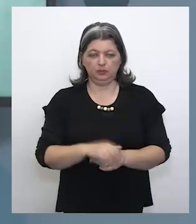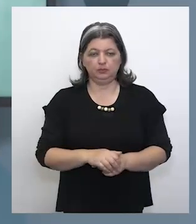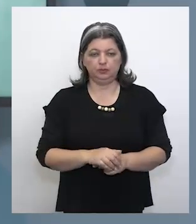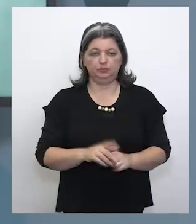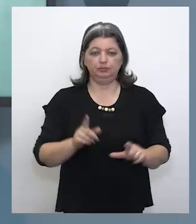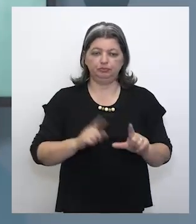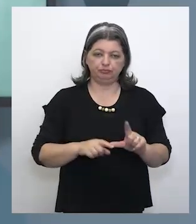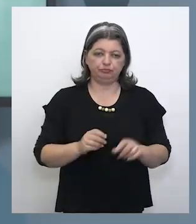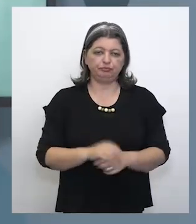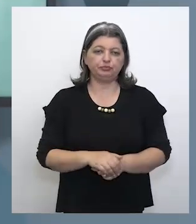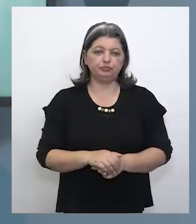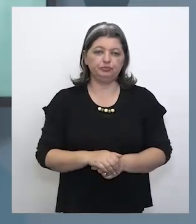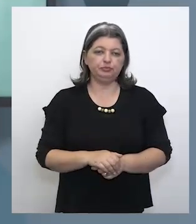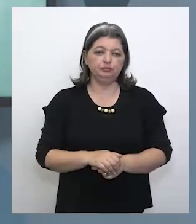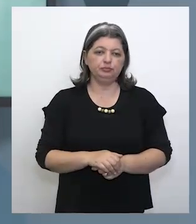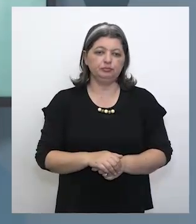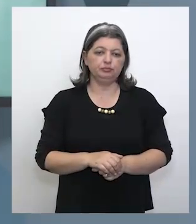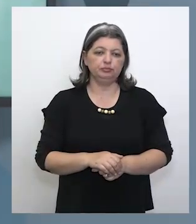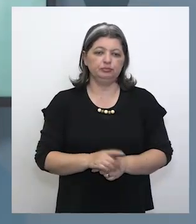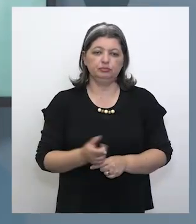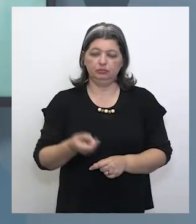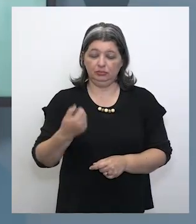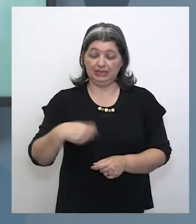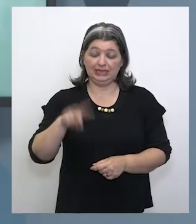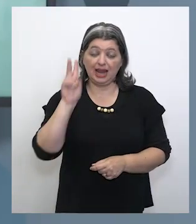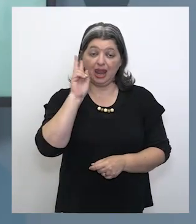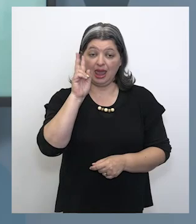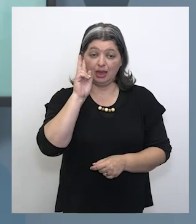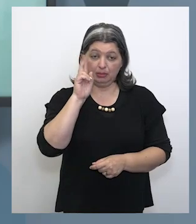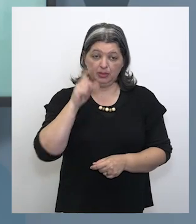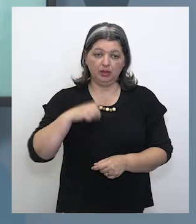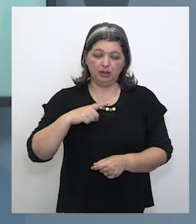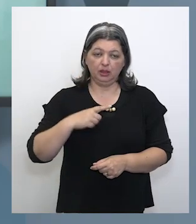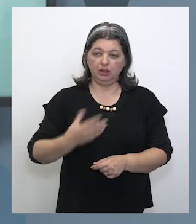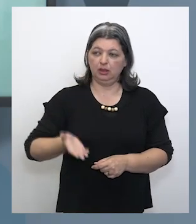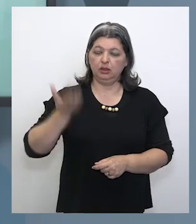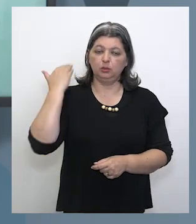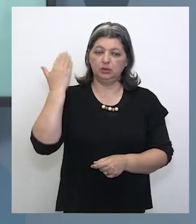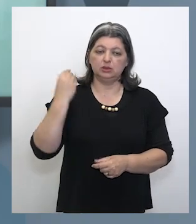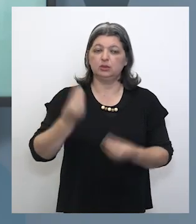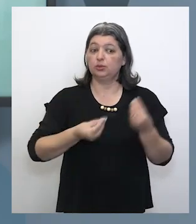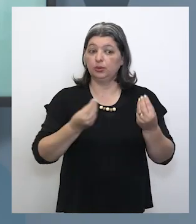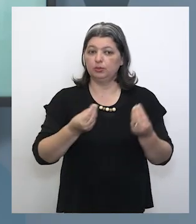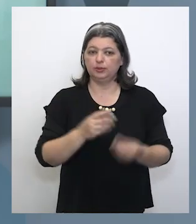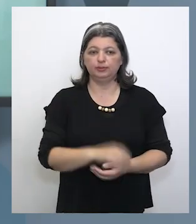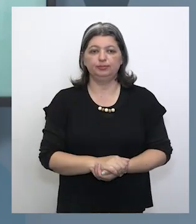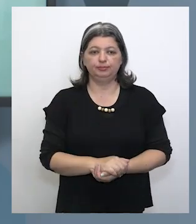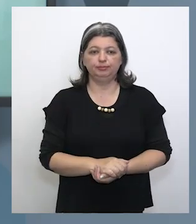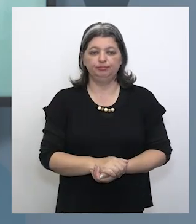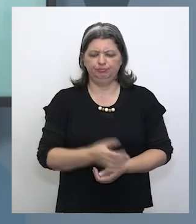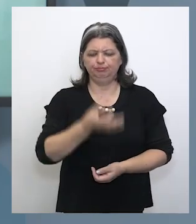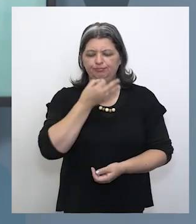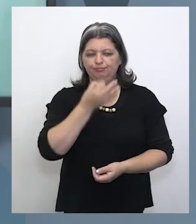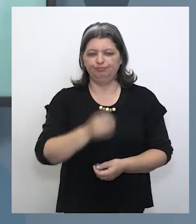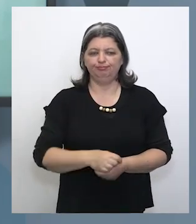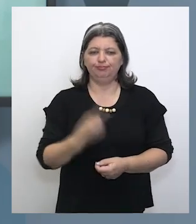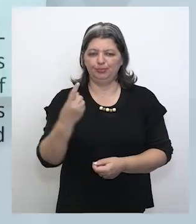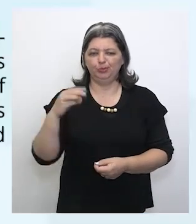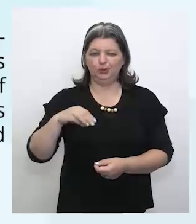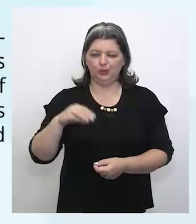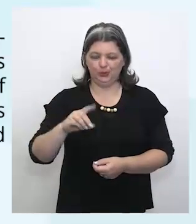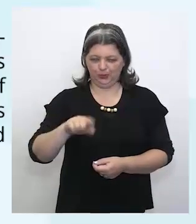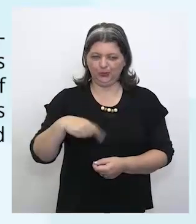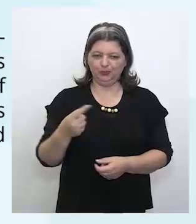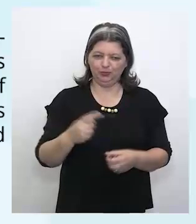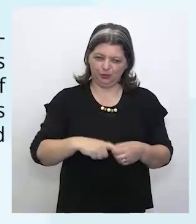verbo irregular, não tem terminação nenhuma e você tem que lembrar que ele está no passado de alguma forma. Então vamos ver o que você acha lá? 1 minutinho e a gente volta.